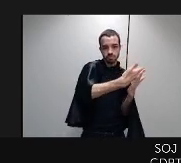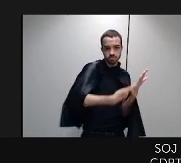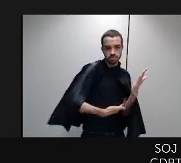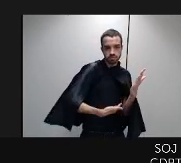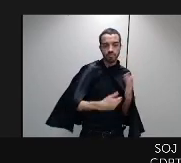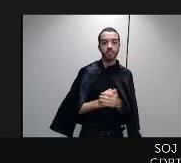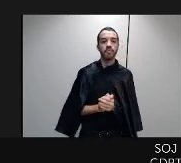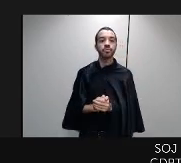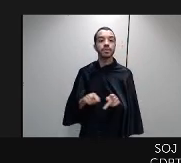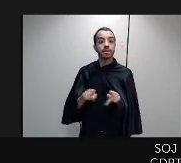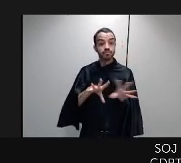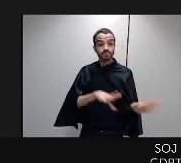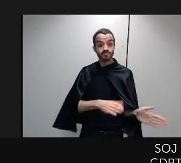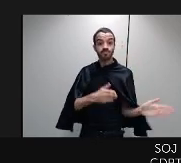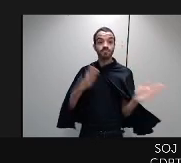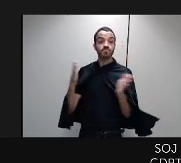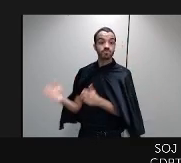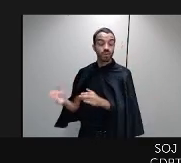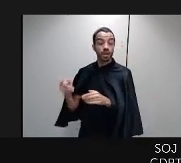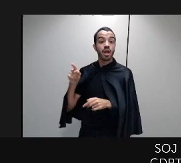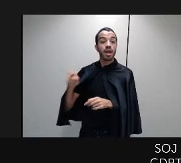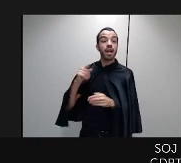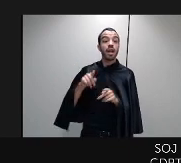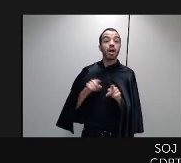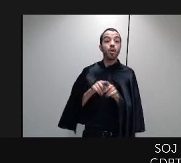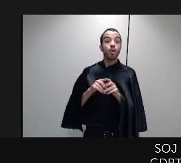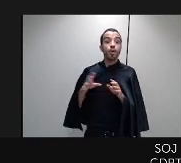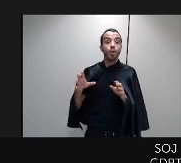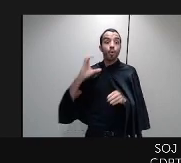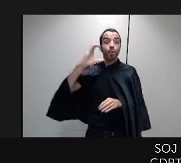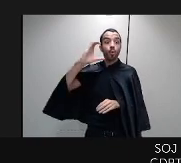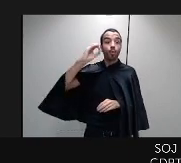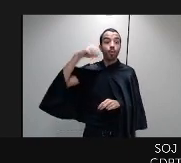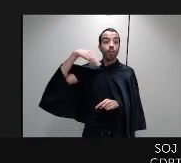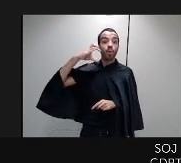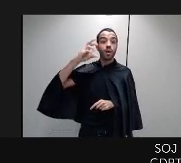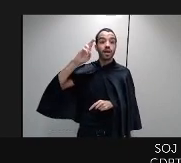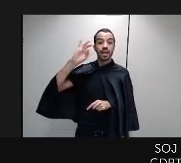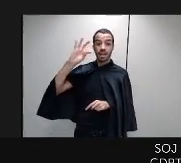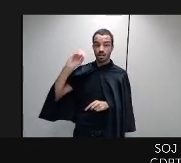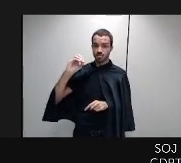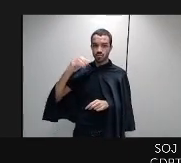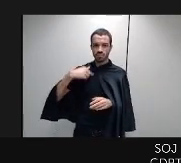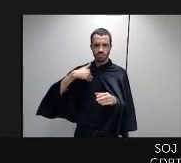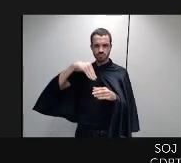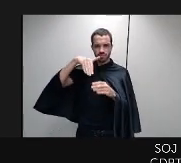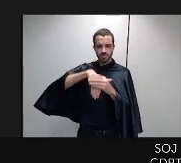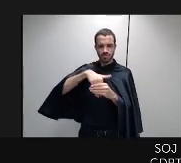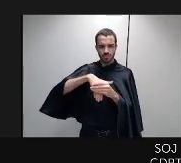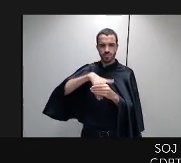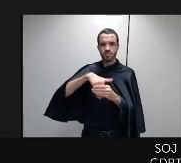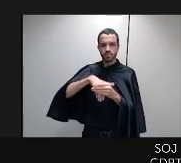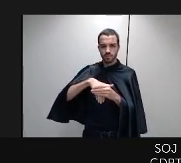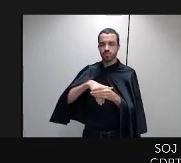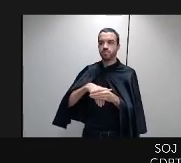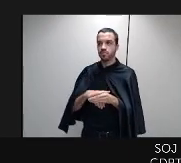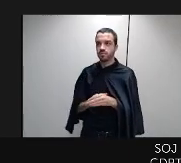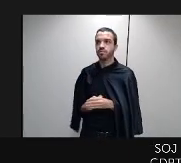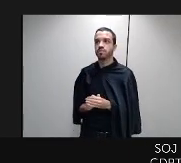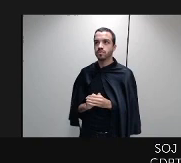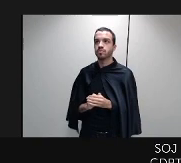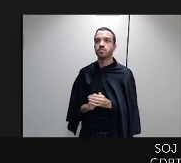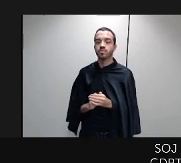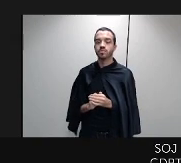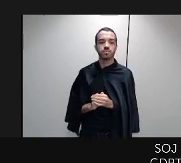ao exame do caso concreto no item 5 do meu blog analisam quem crê não vislumbro nulidade no